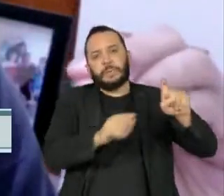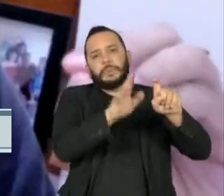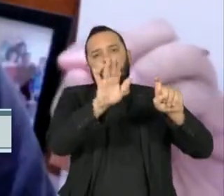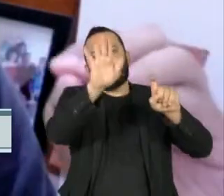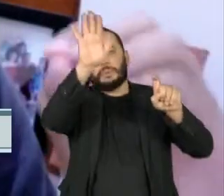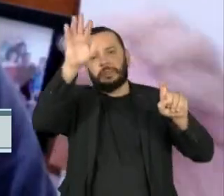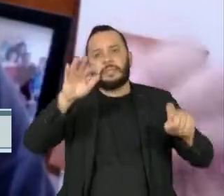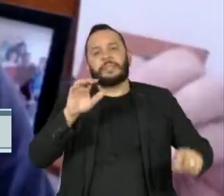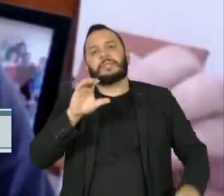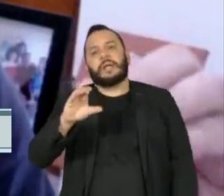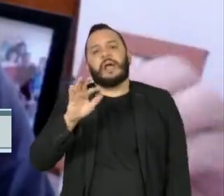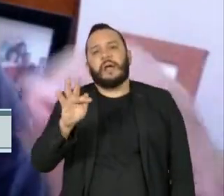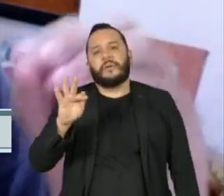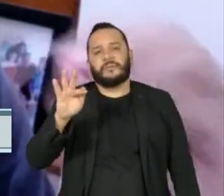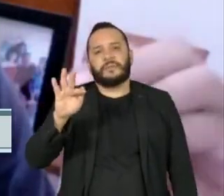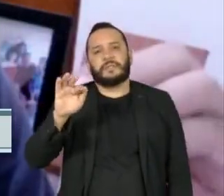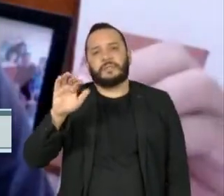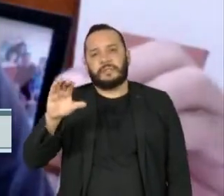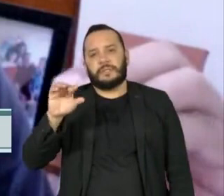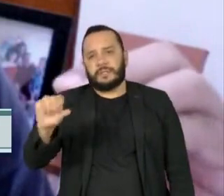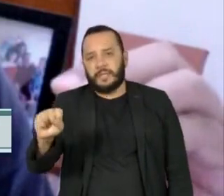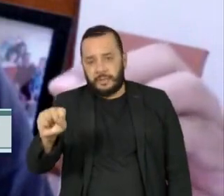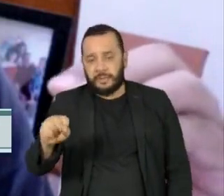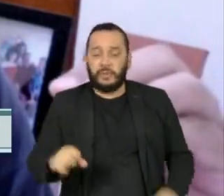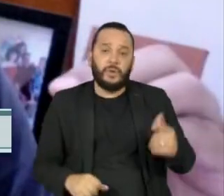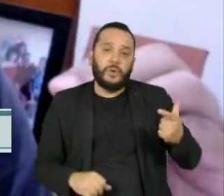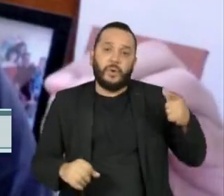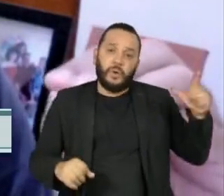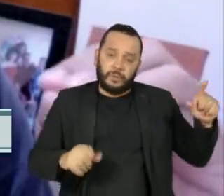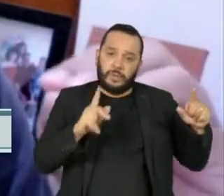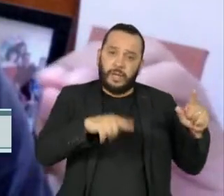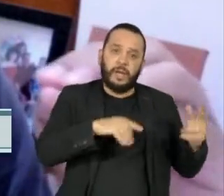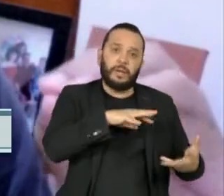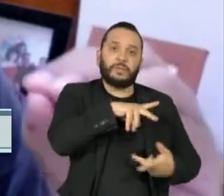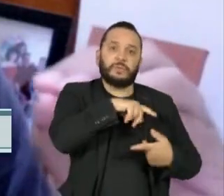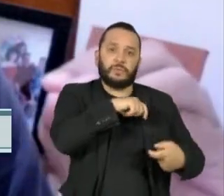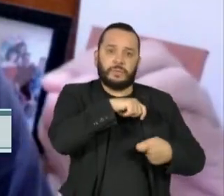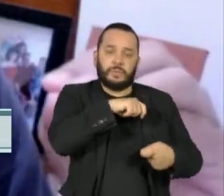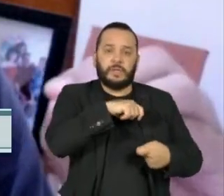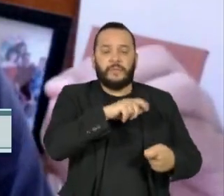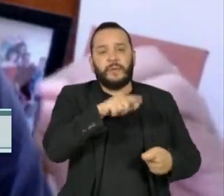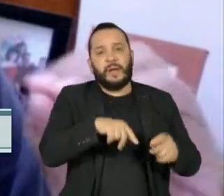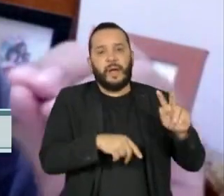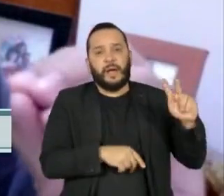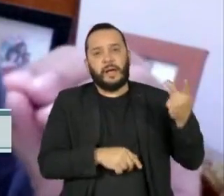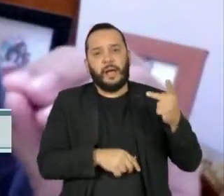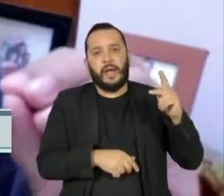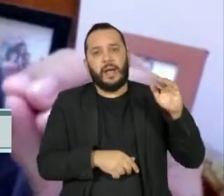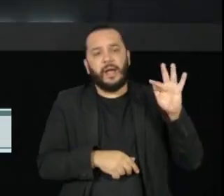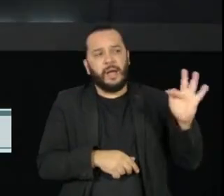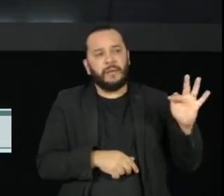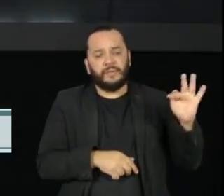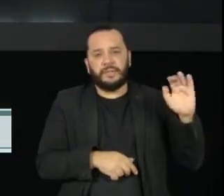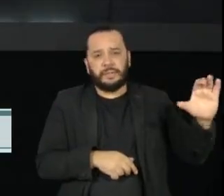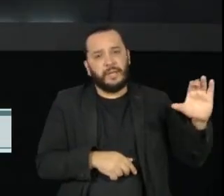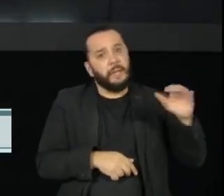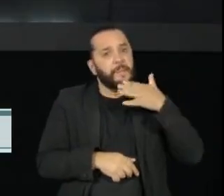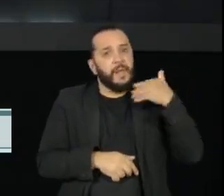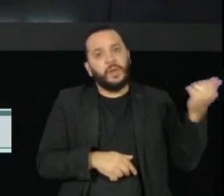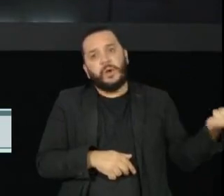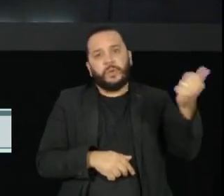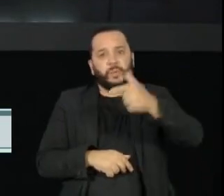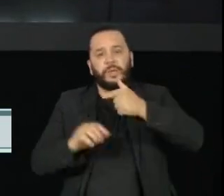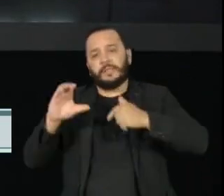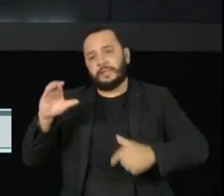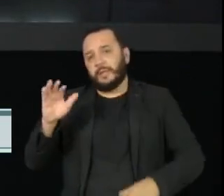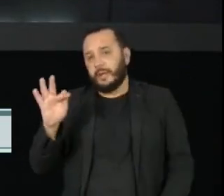os produtos mais sustentáveis que são a base daquilo que a gente chama de hfc isso é maioria né E aí Óbvio